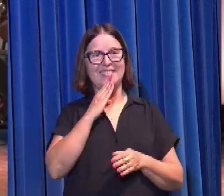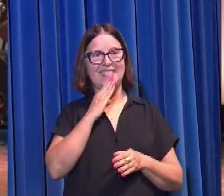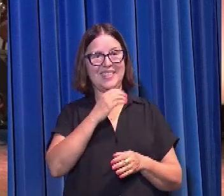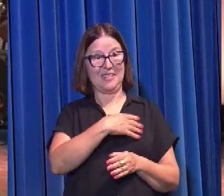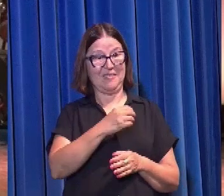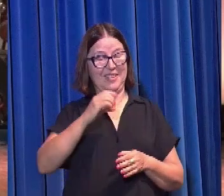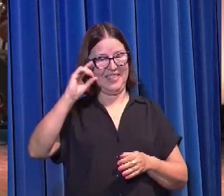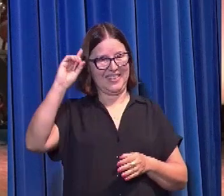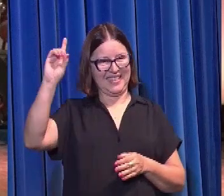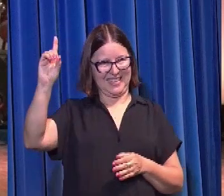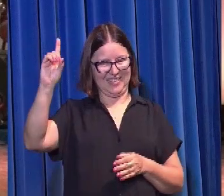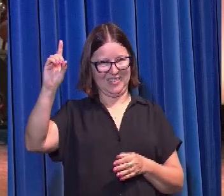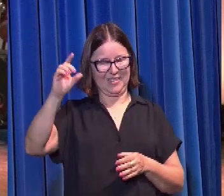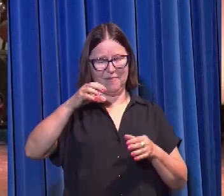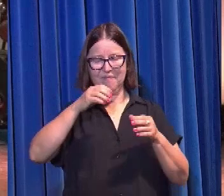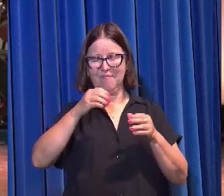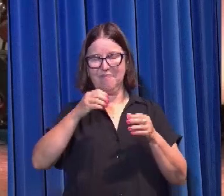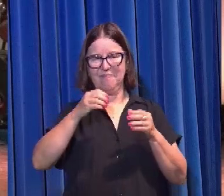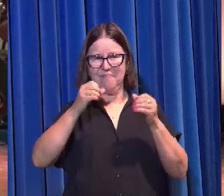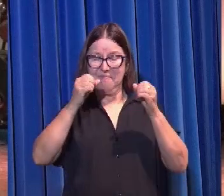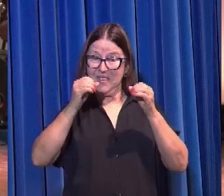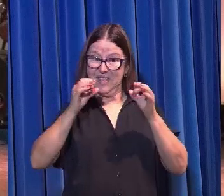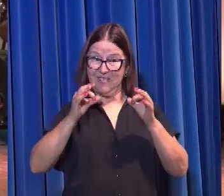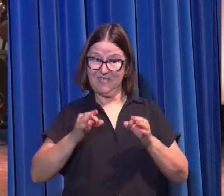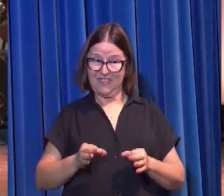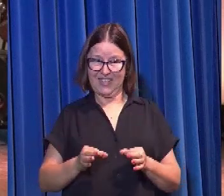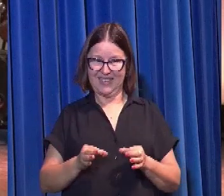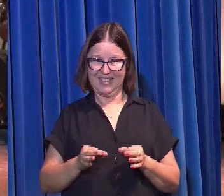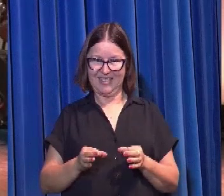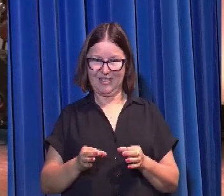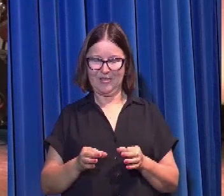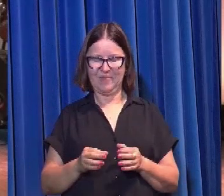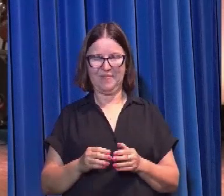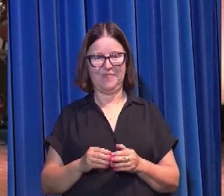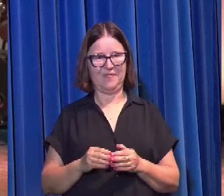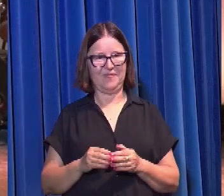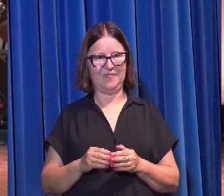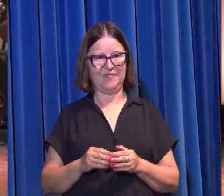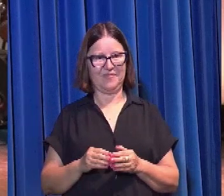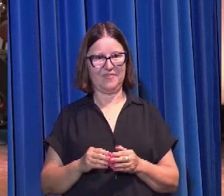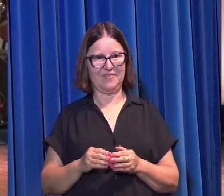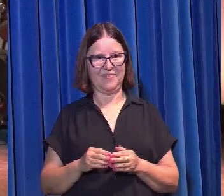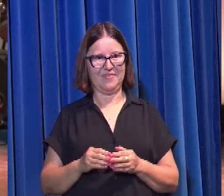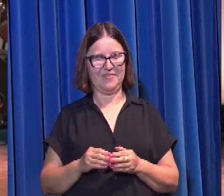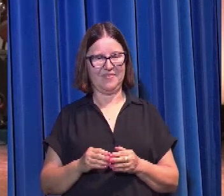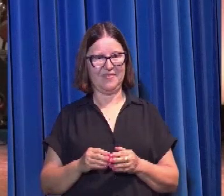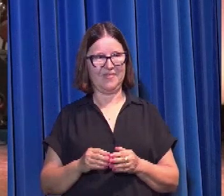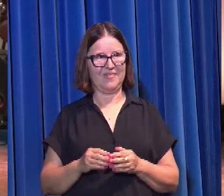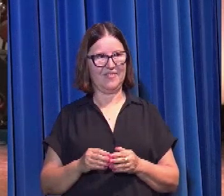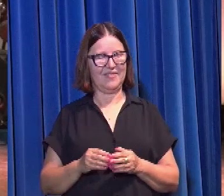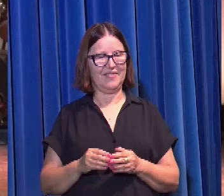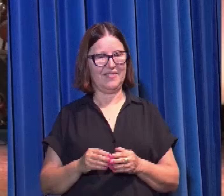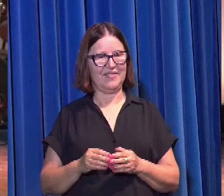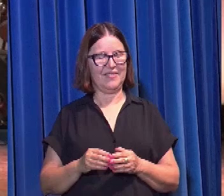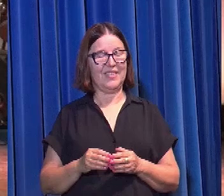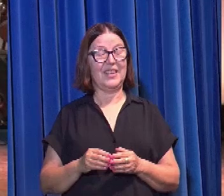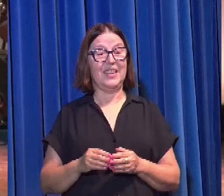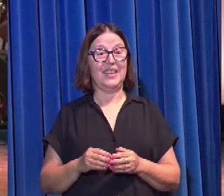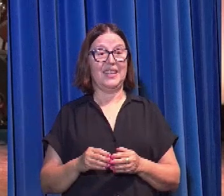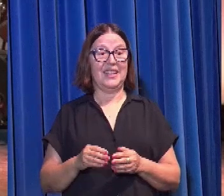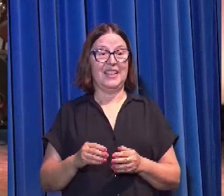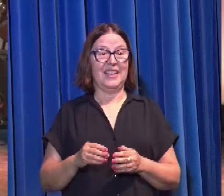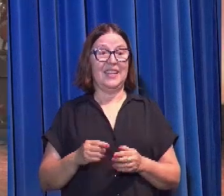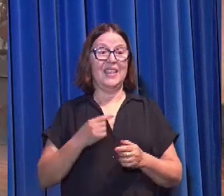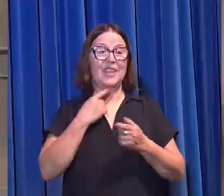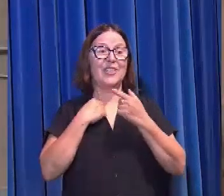perfeita varonilidade, à medida da estatura da plenitude de Cristo. Irmãos, esse é o desejo de Deus para a sua igreja,